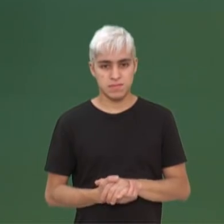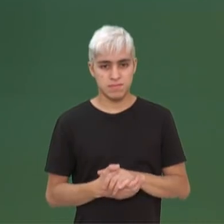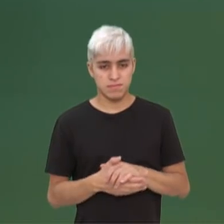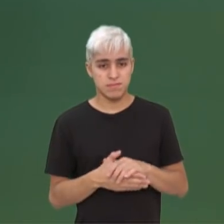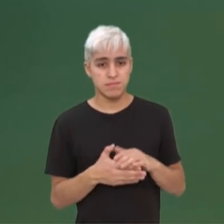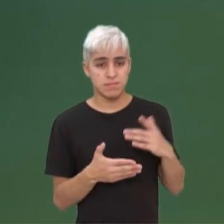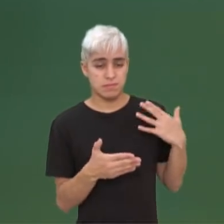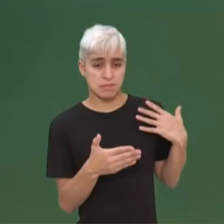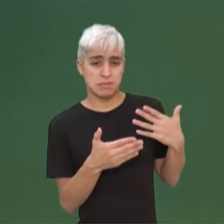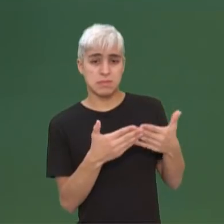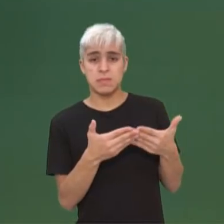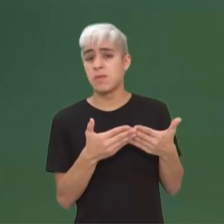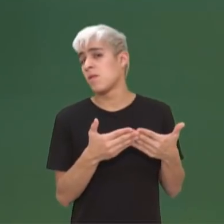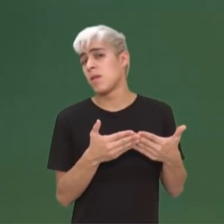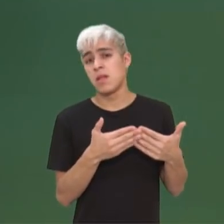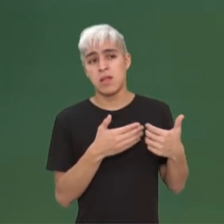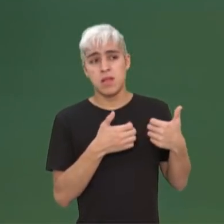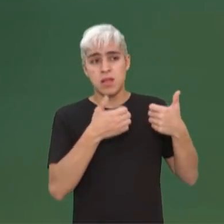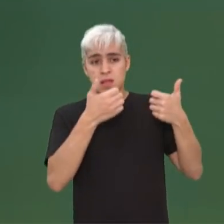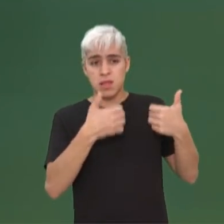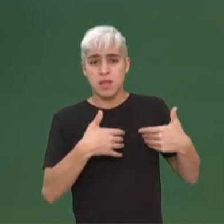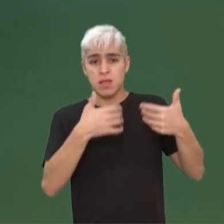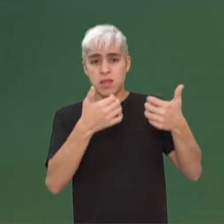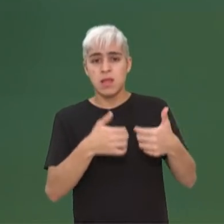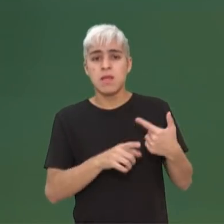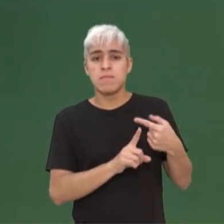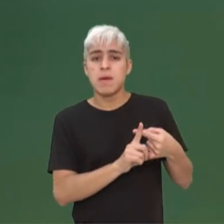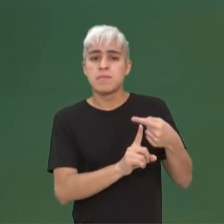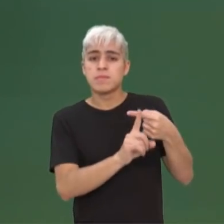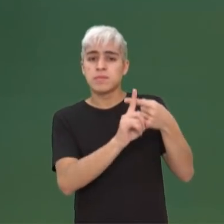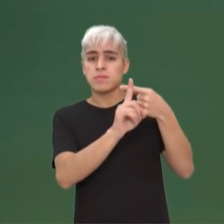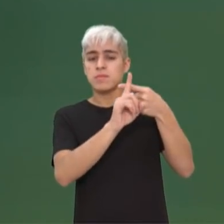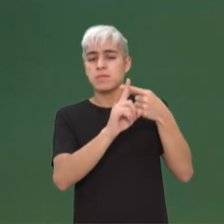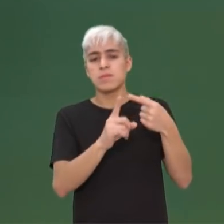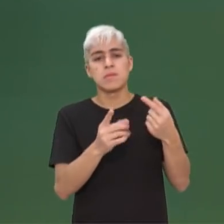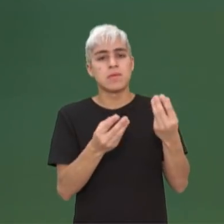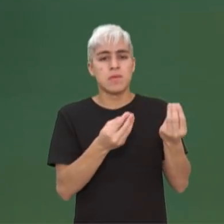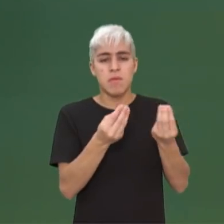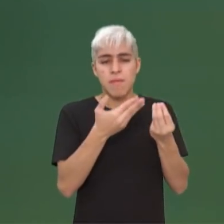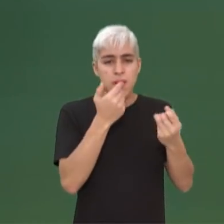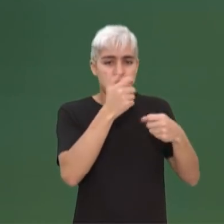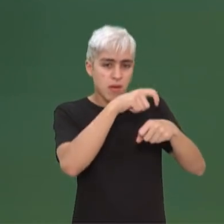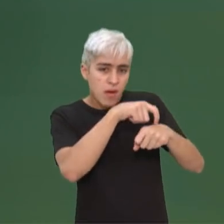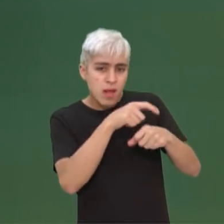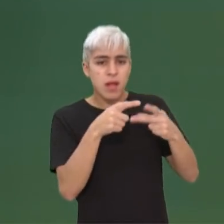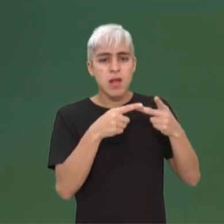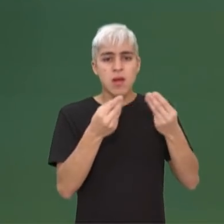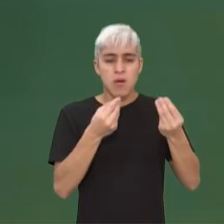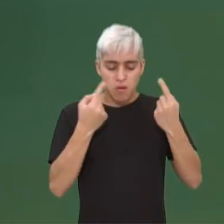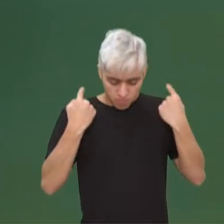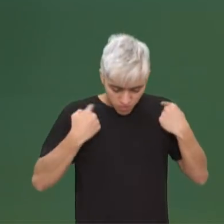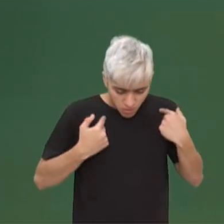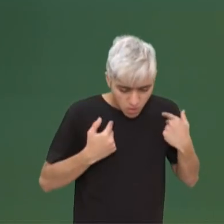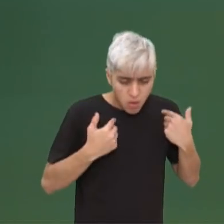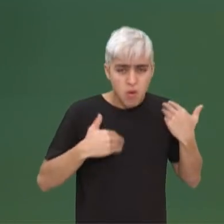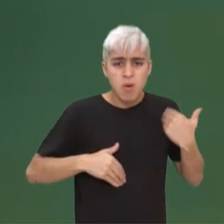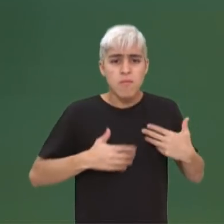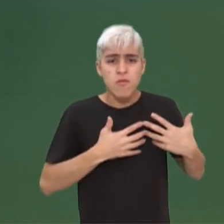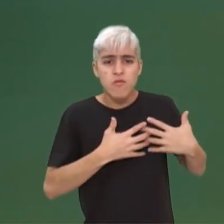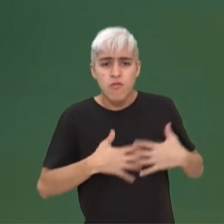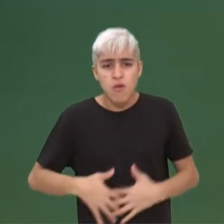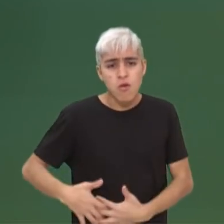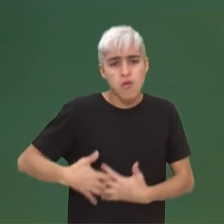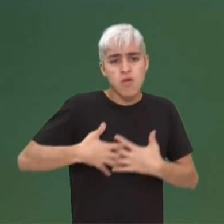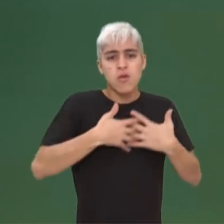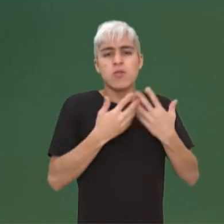decorrer de nossas aulas, eu passei para você uma série de benefícios. Então, melhorar ali o funcionamento das funções internas do nosso corpo, melhorar